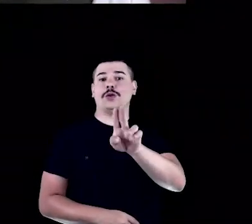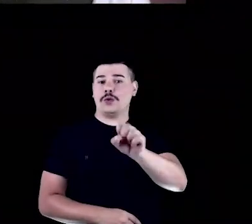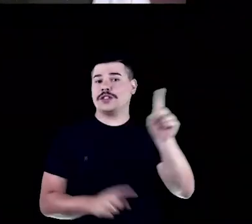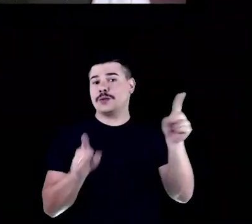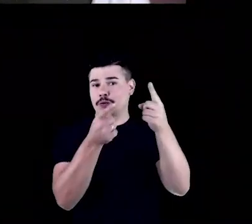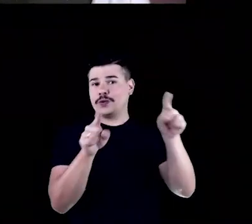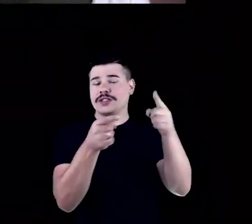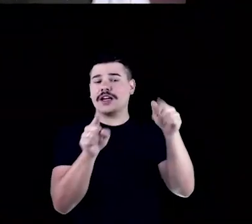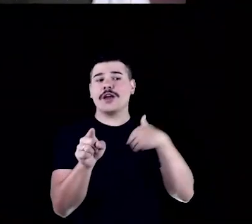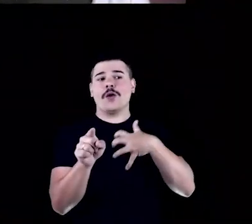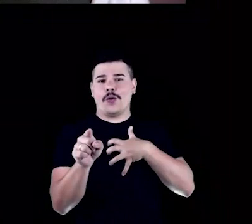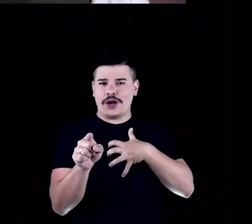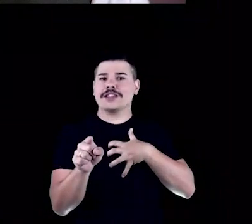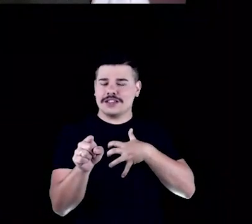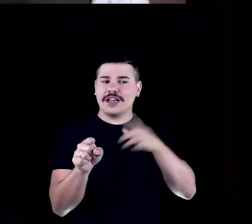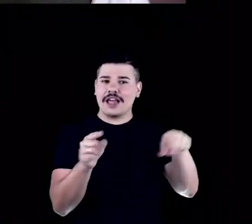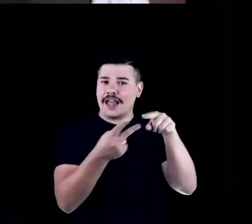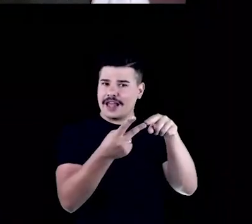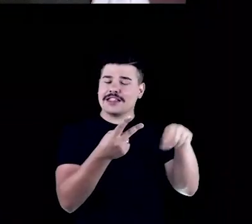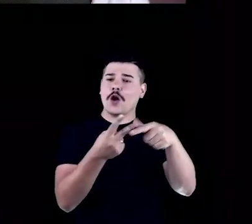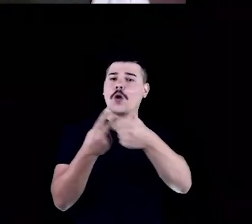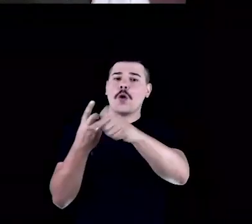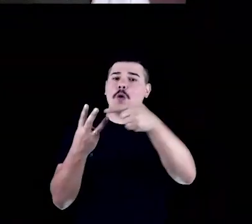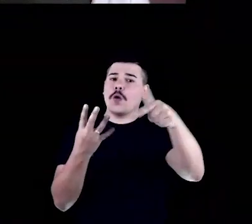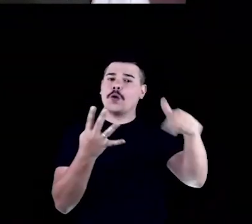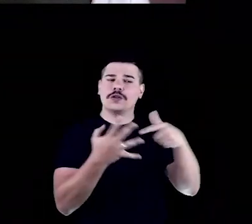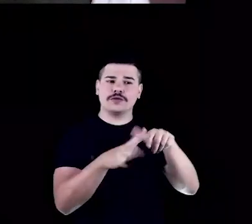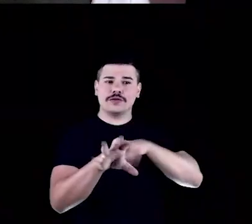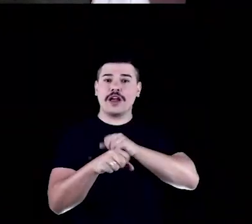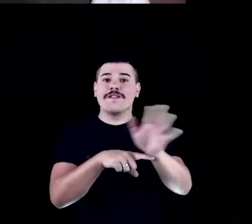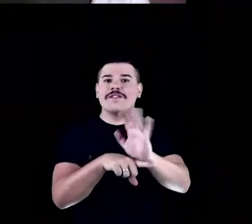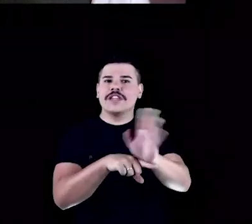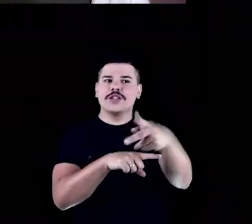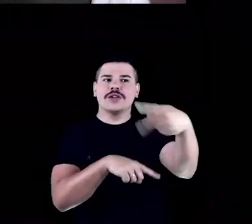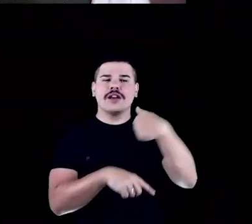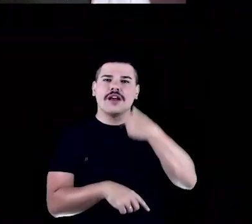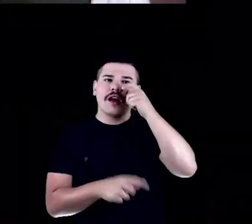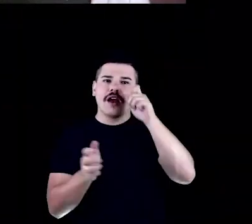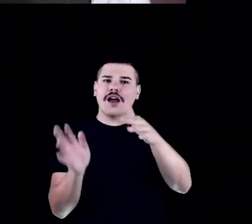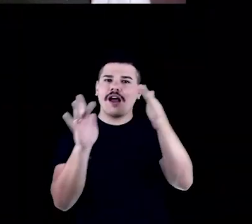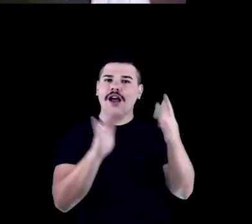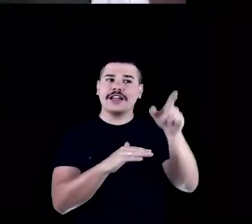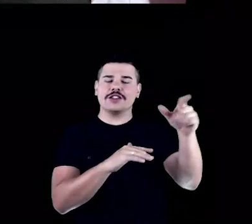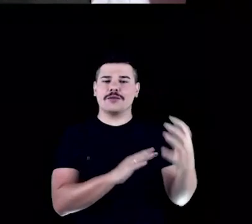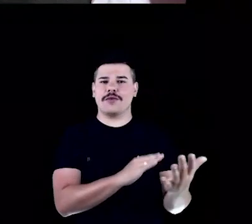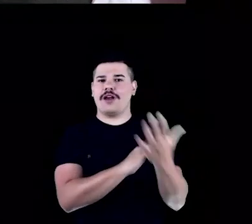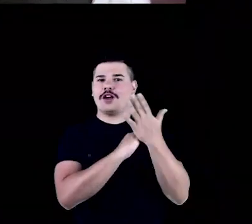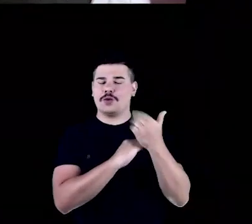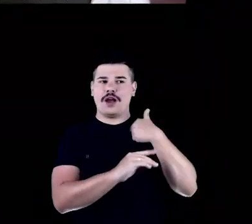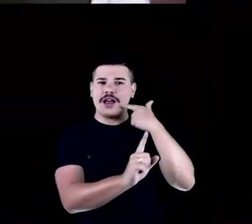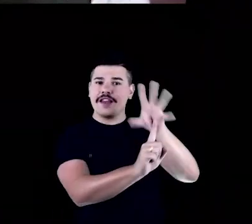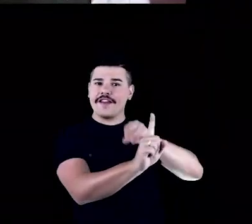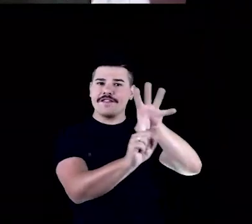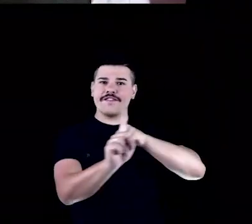eu não só via Arnaldo Antunes, eu ouvia Arnaldo Antunes. Eu não só ouvia Arnaldo Antunes, eu assistia cria vídeos do Arnaldo Antunes. Então, acho que essas referências